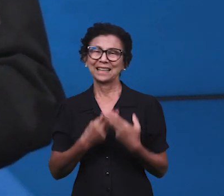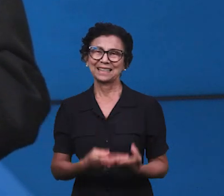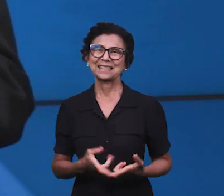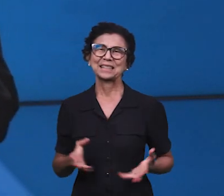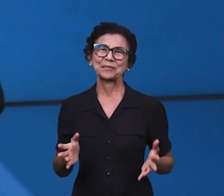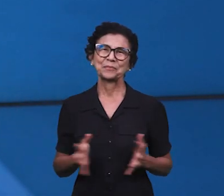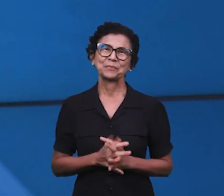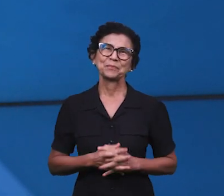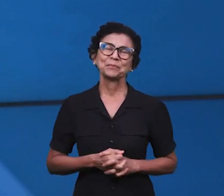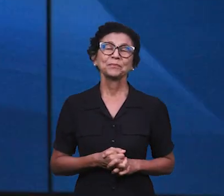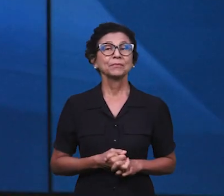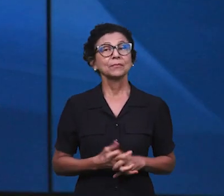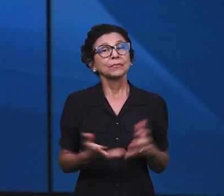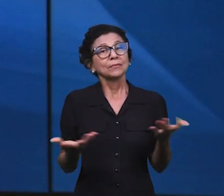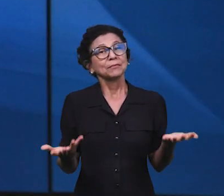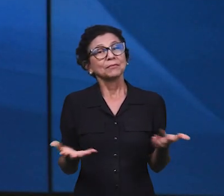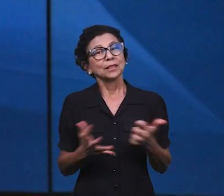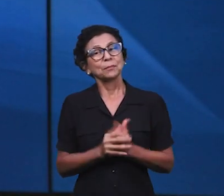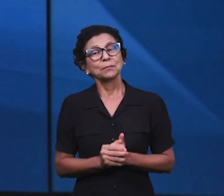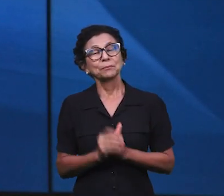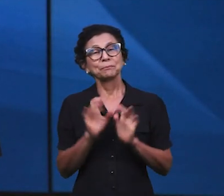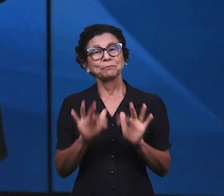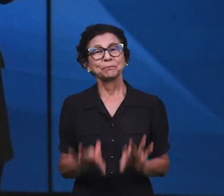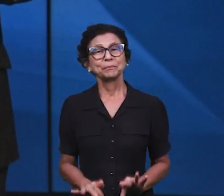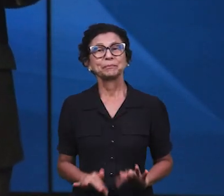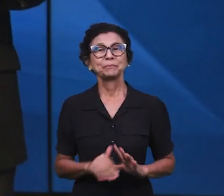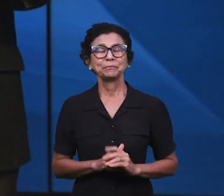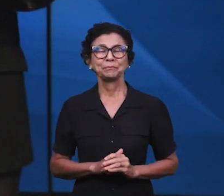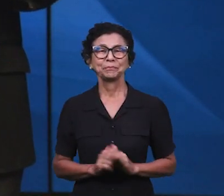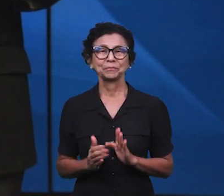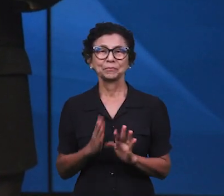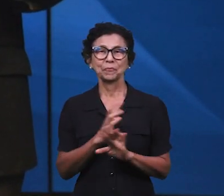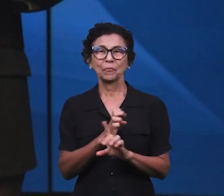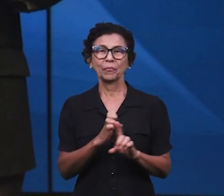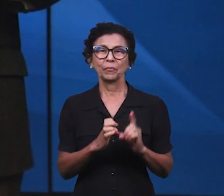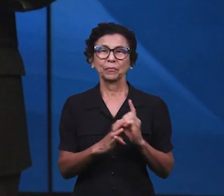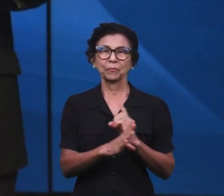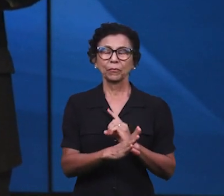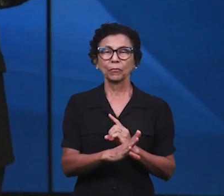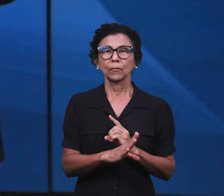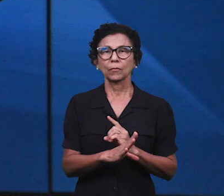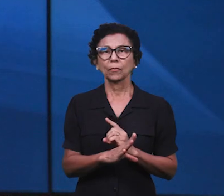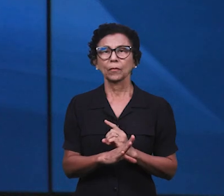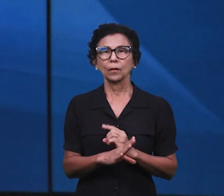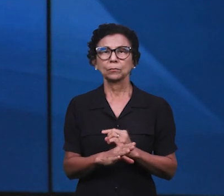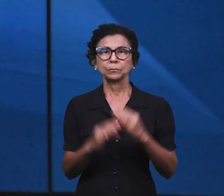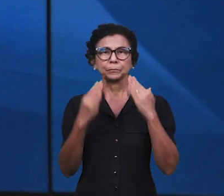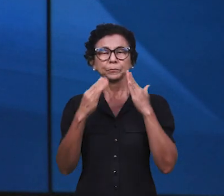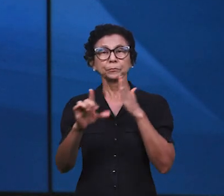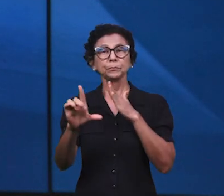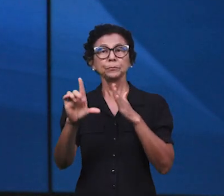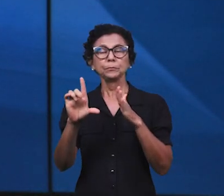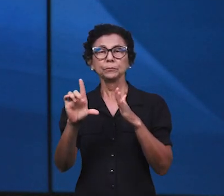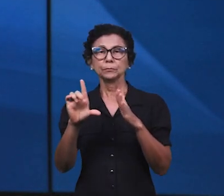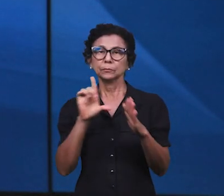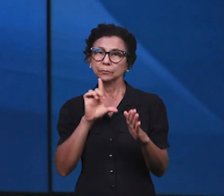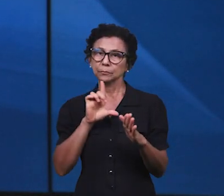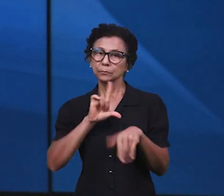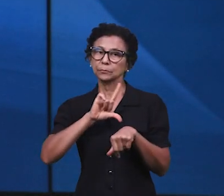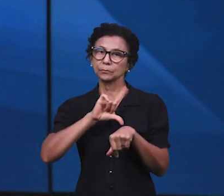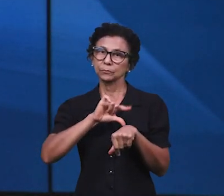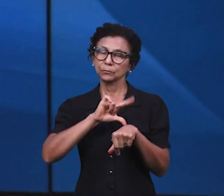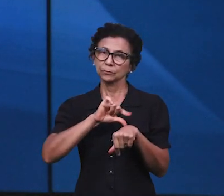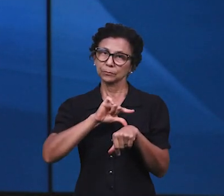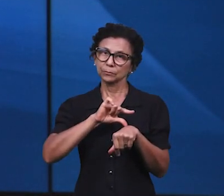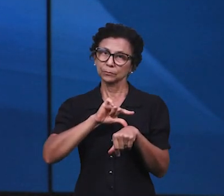Que maravilha, glória a Jesus. Amém, irmãos? Assim encerramos essa parte da Escola Bíblica Dominical, que nós apresentamos sempre antes do horário.